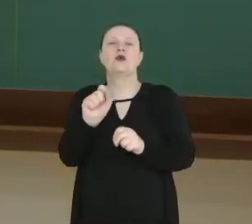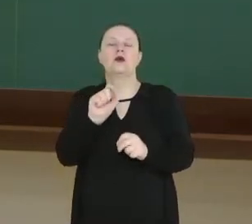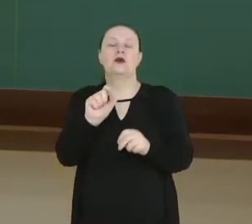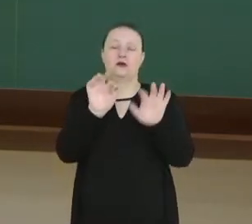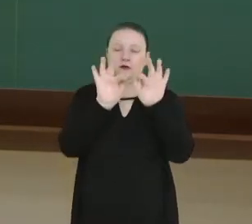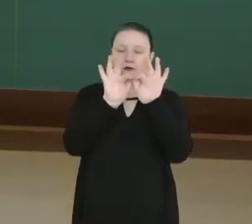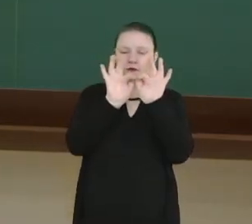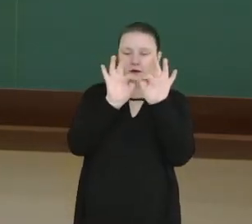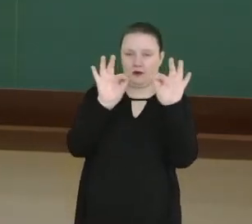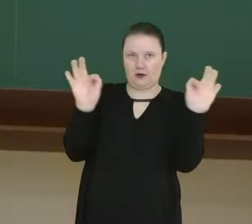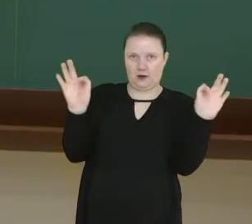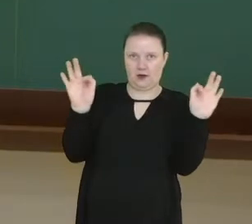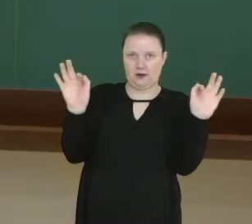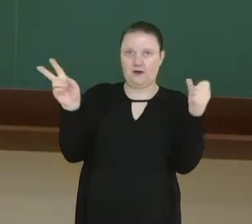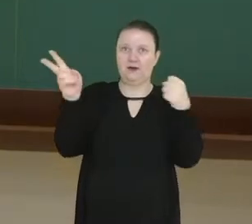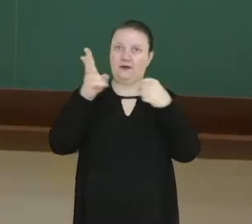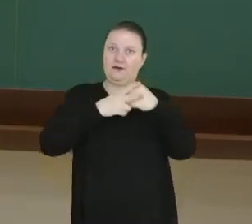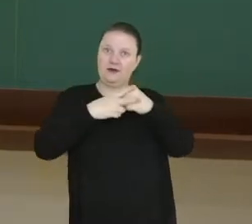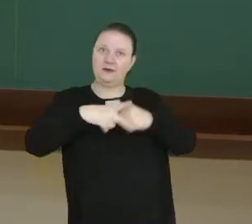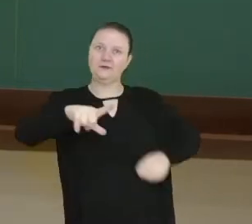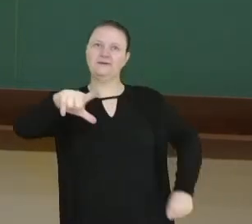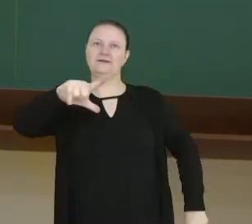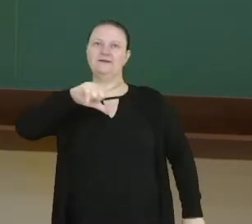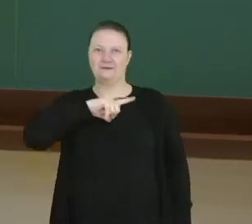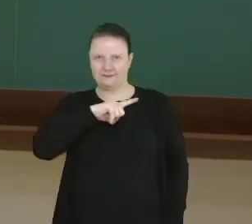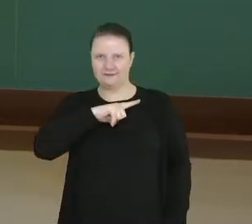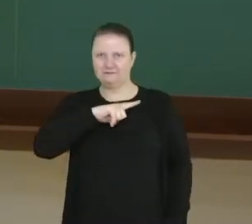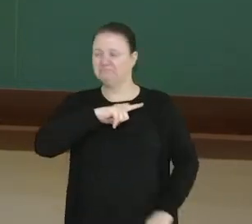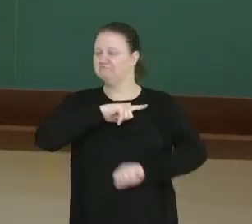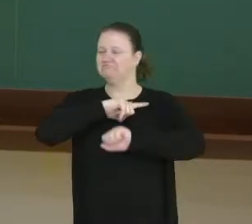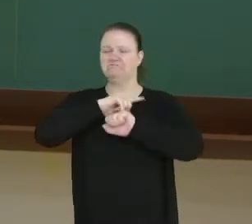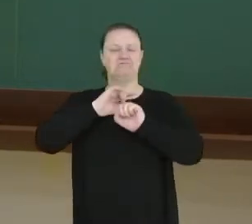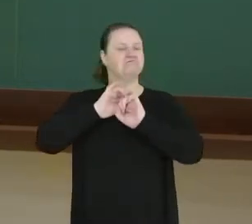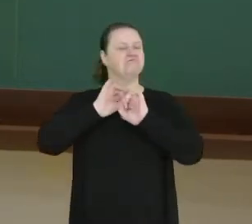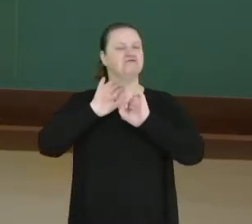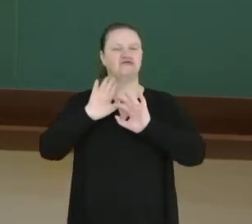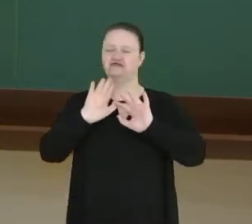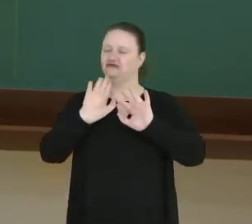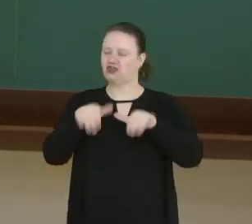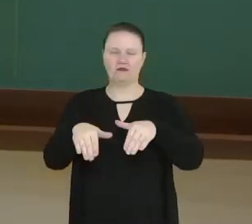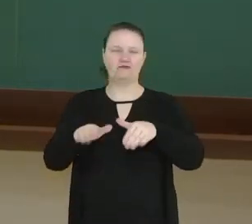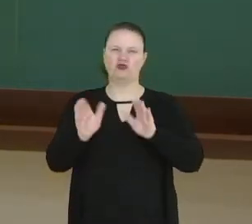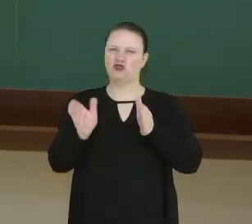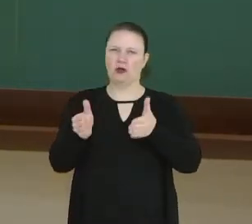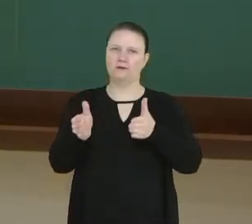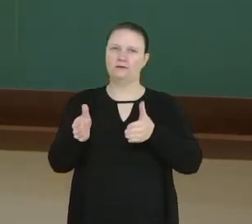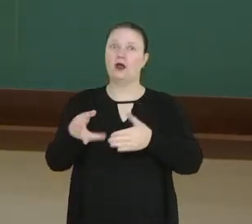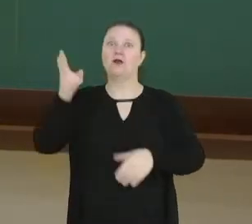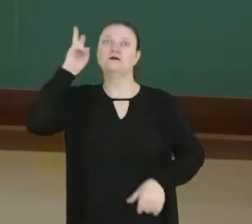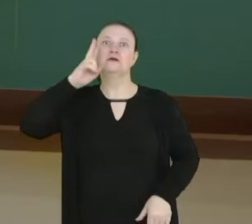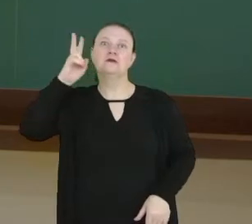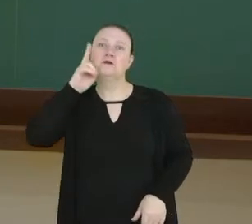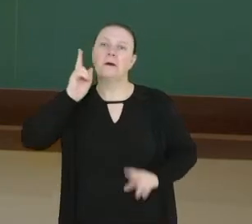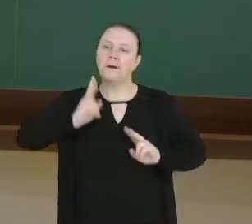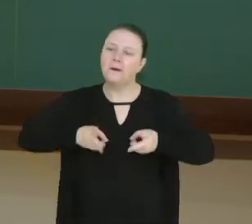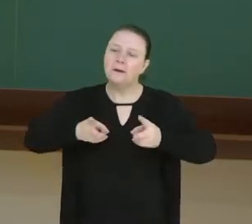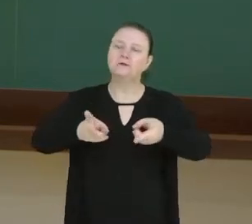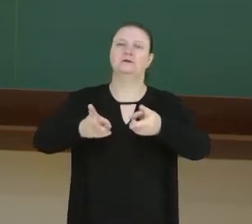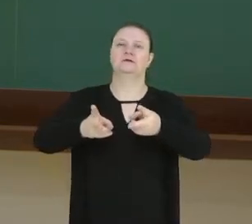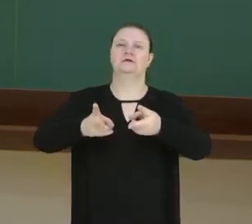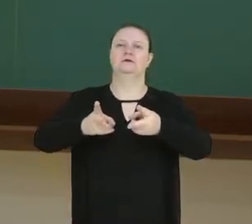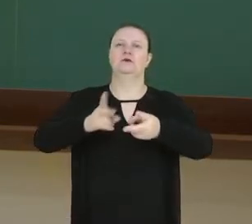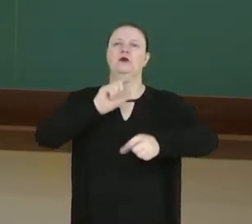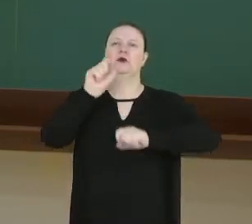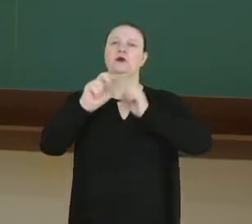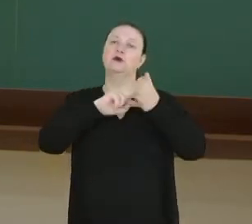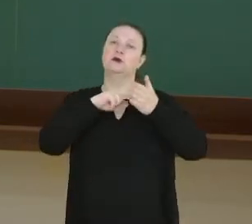oração é uma frase que possui verbo. E assim você não vai esquecer mais, né? Então, se você lembrar o que é,